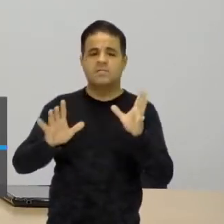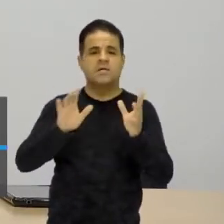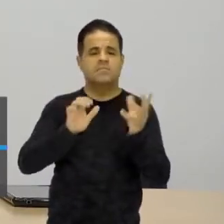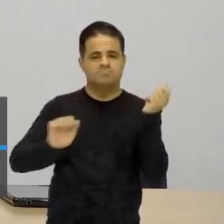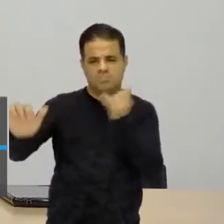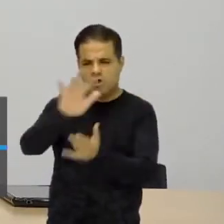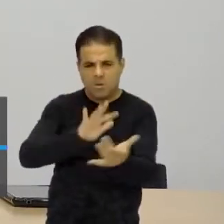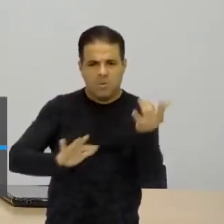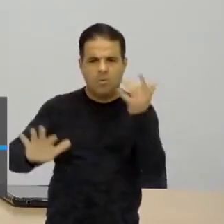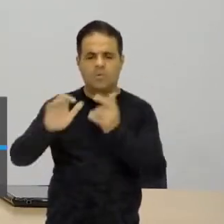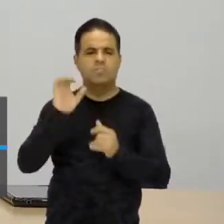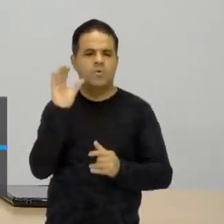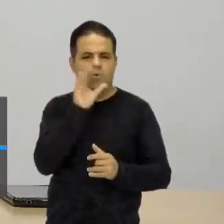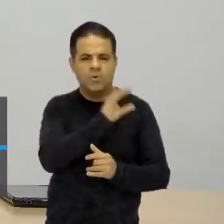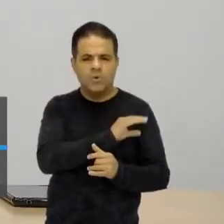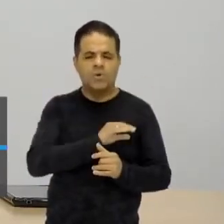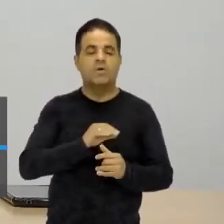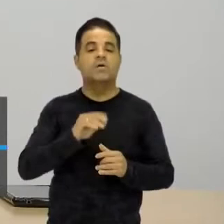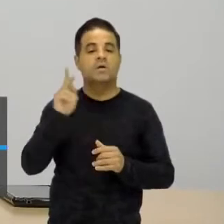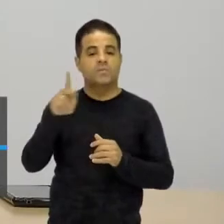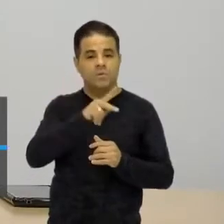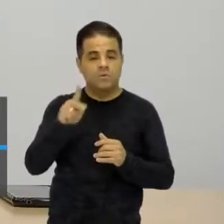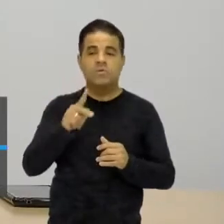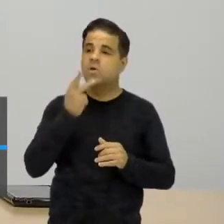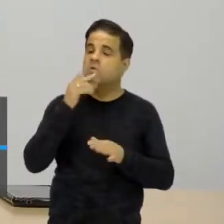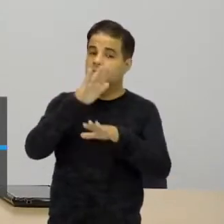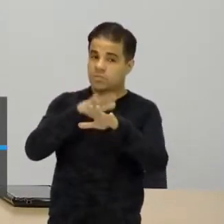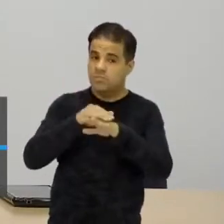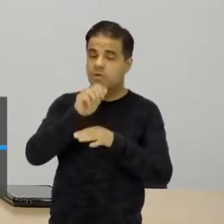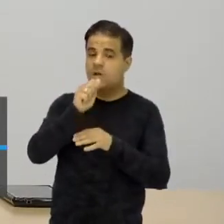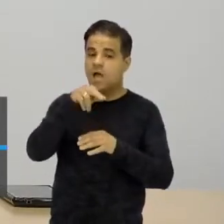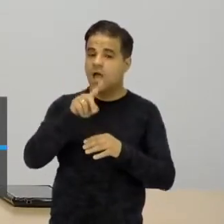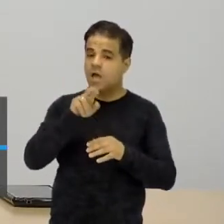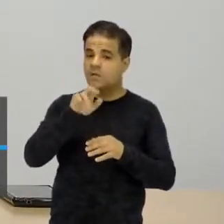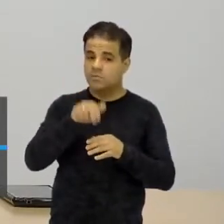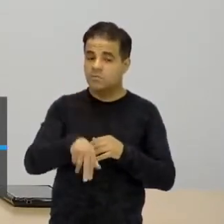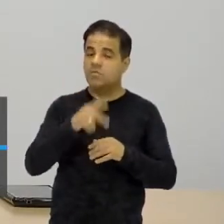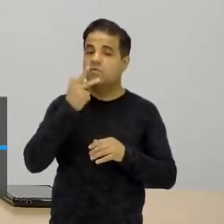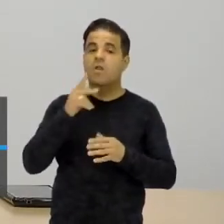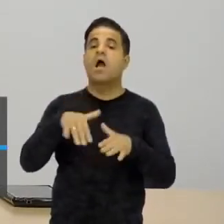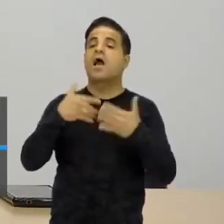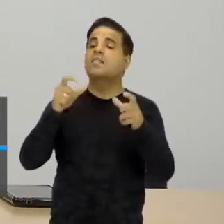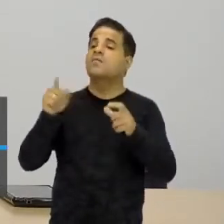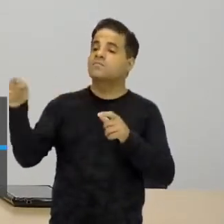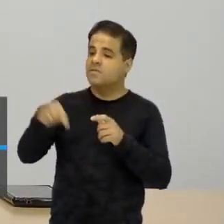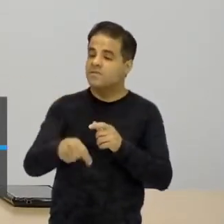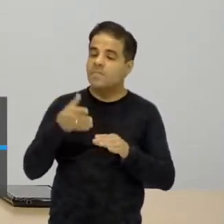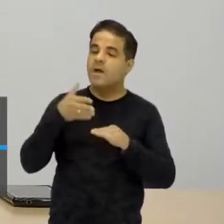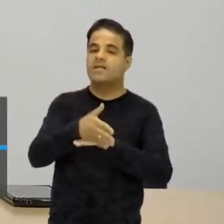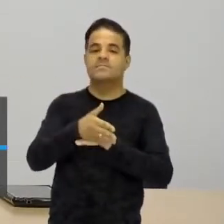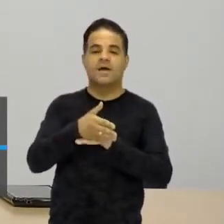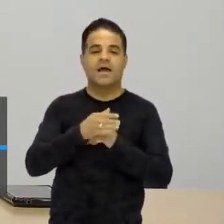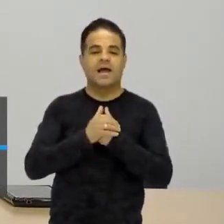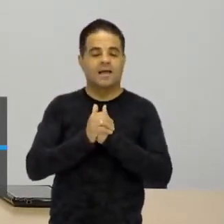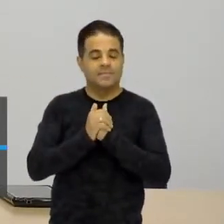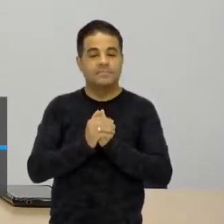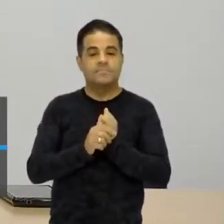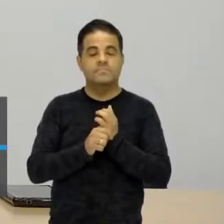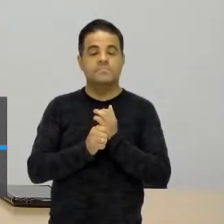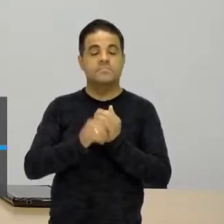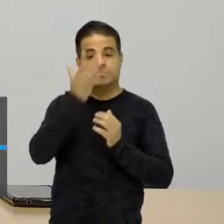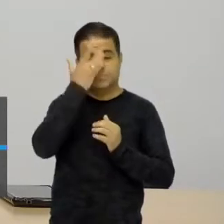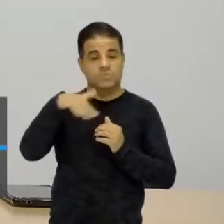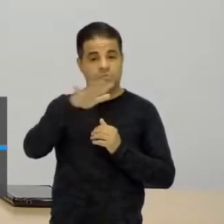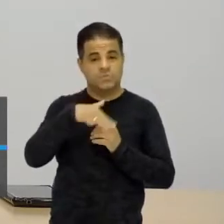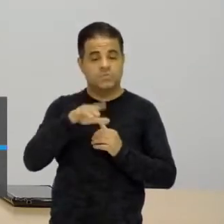maior o aquecimento global. Aí a Procristina está chamando o Anderson, que deve ser o aluno. Cadê você para participar? E o